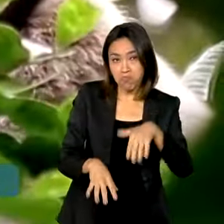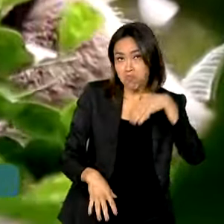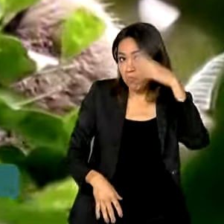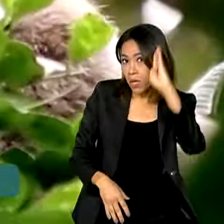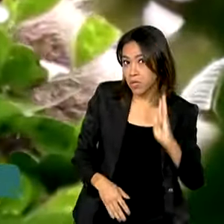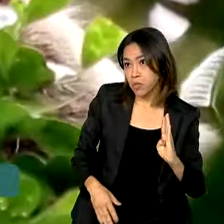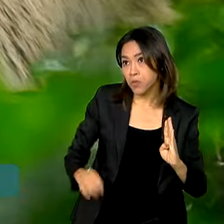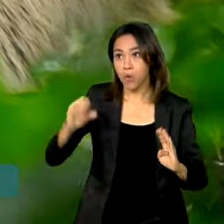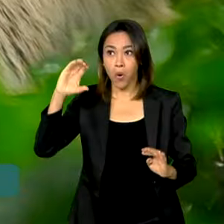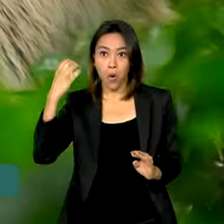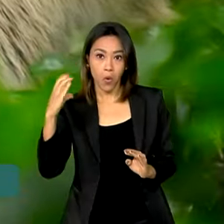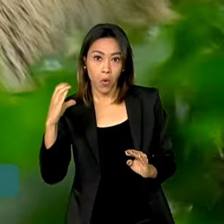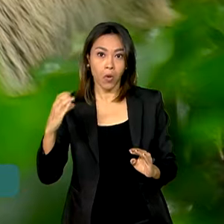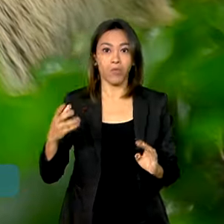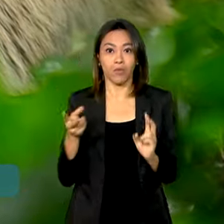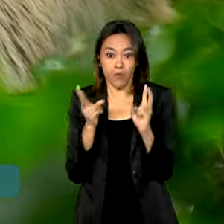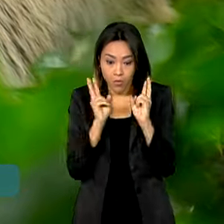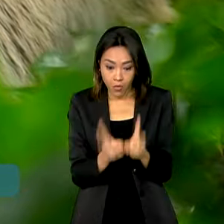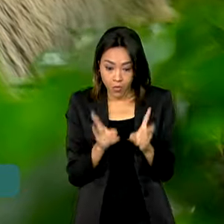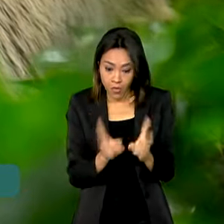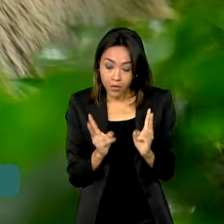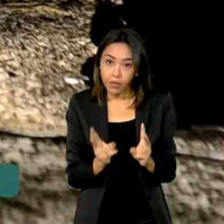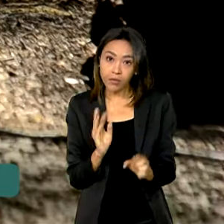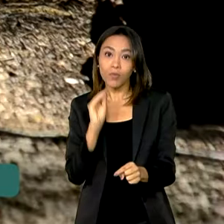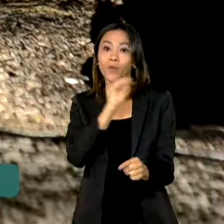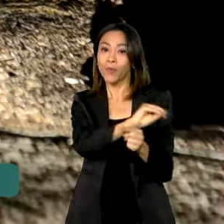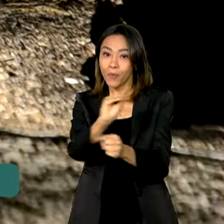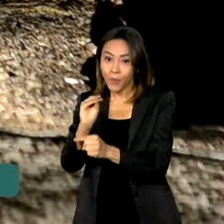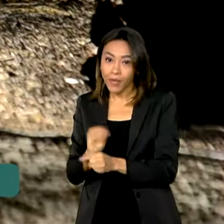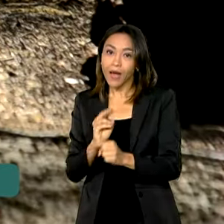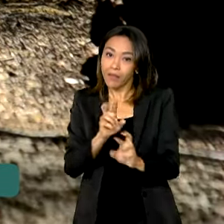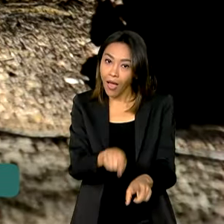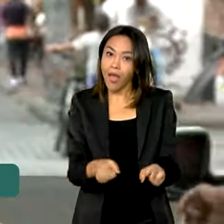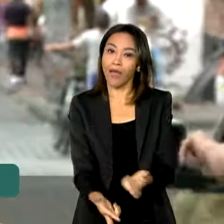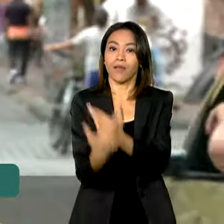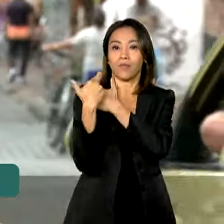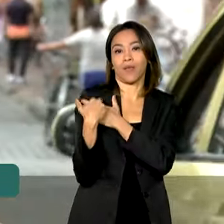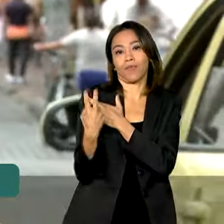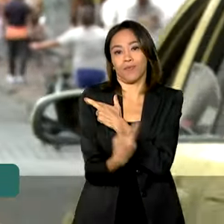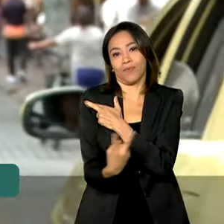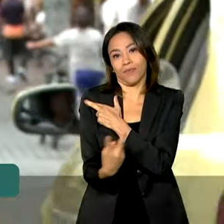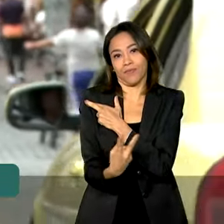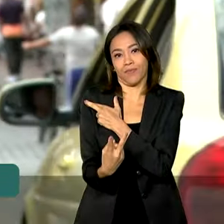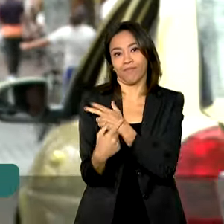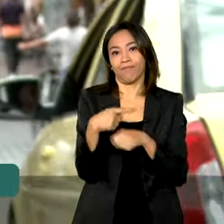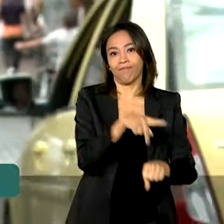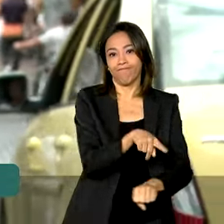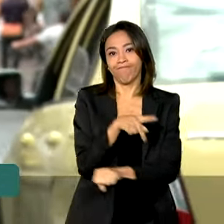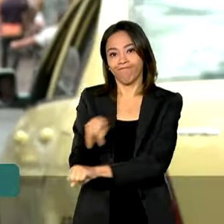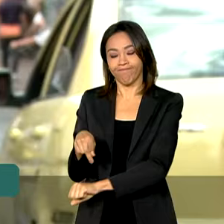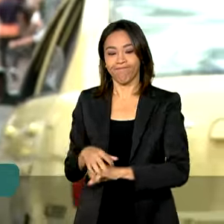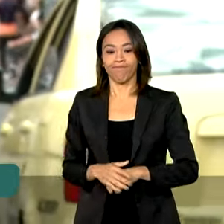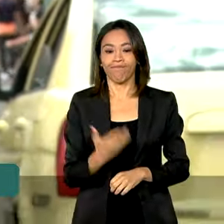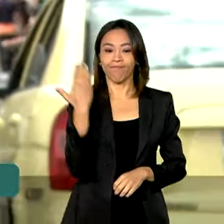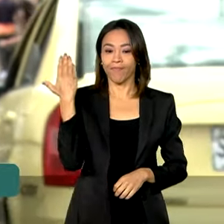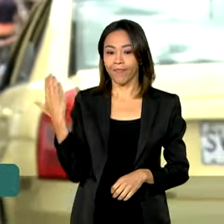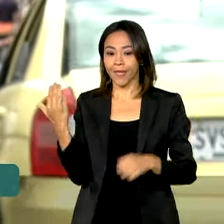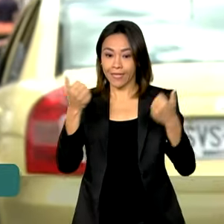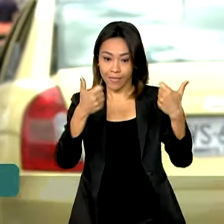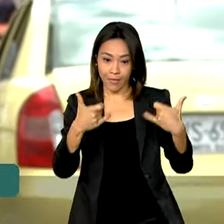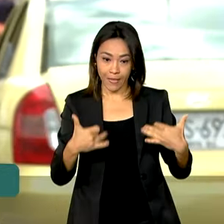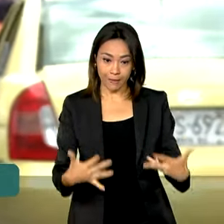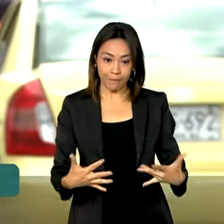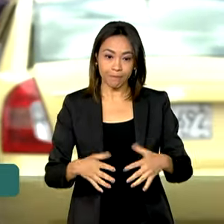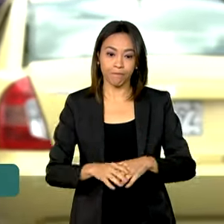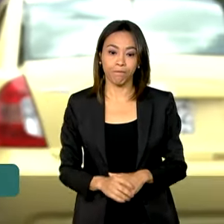ou na Colômbia, a preservação da floresta é uma pauta comum. Se destruye o pulmão do mundo, se destruye essa selva,